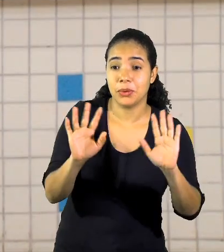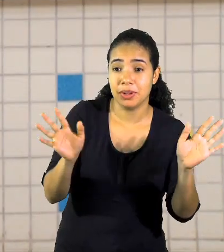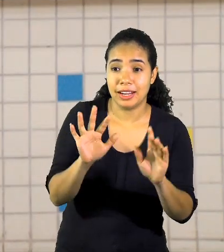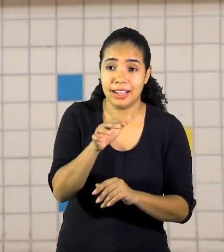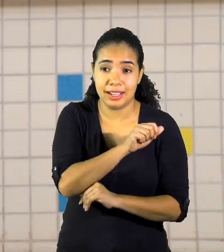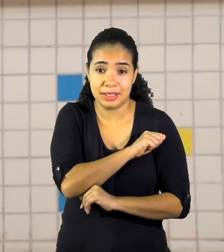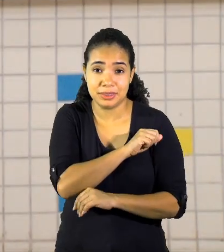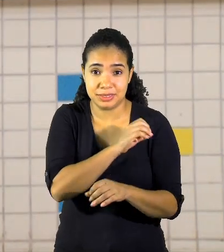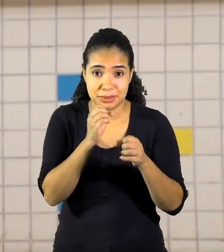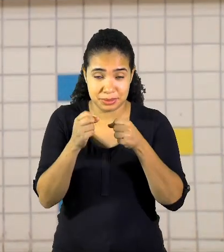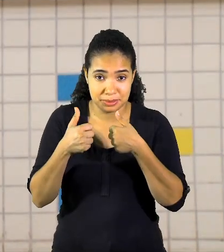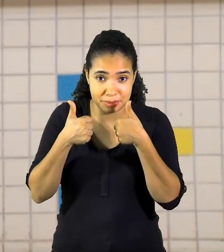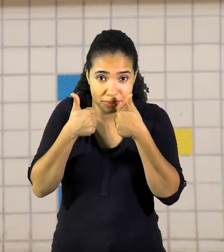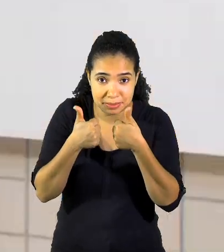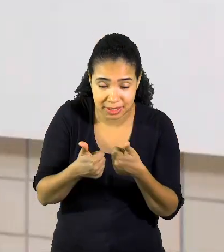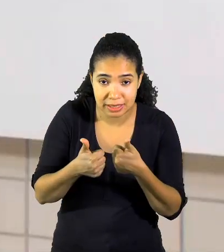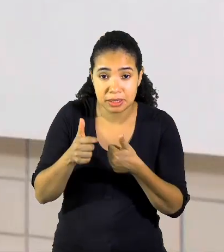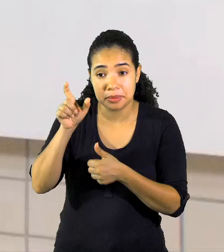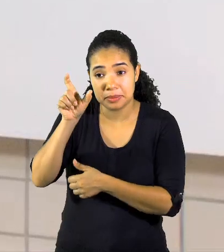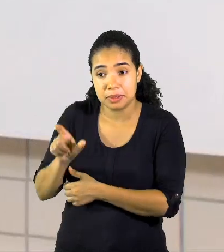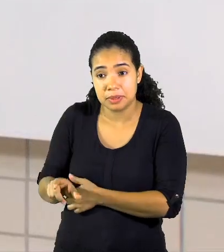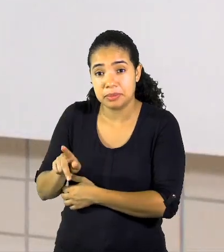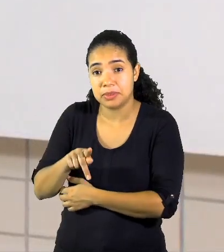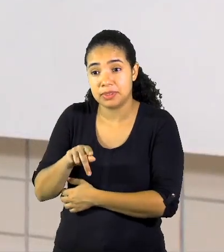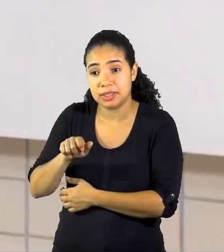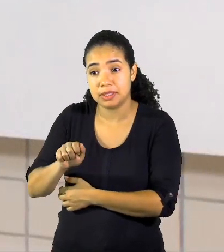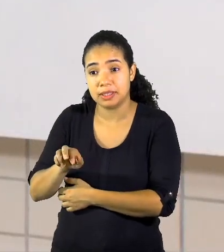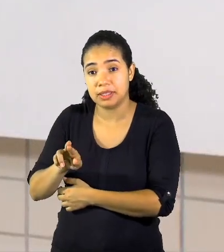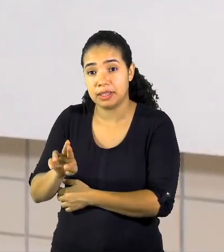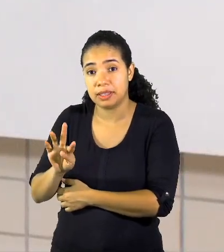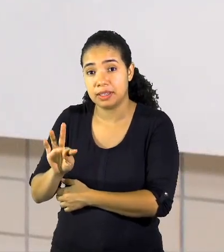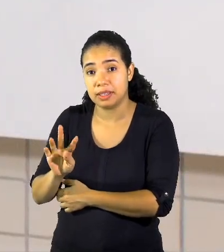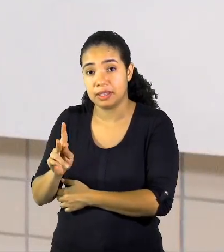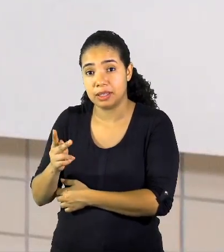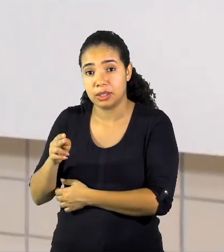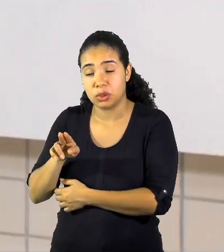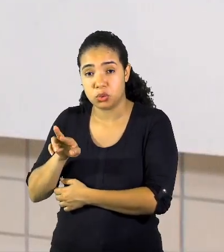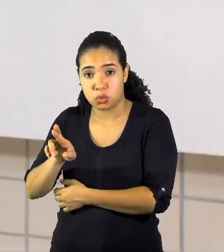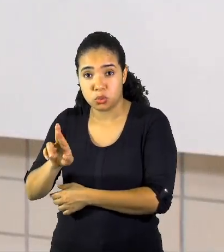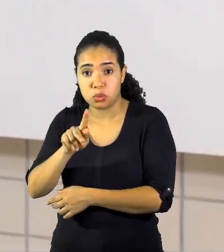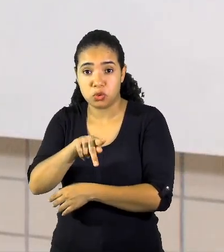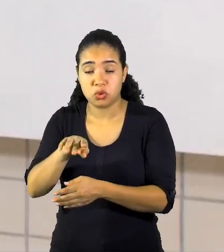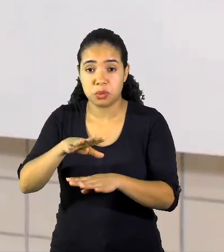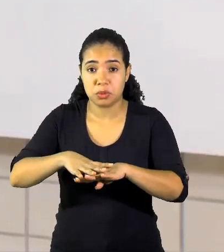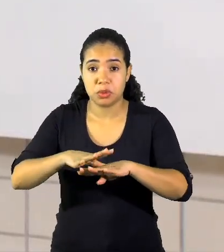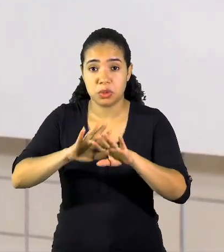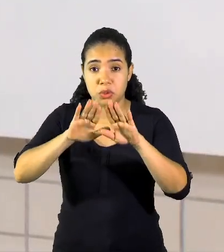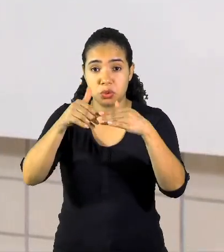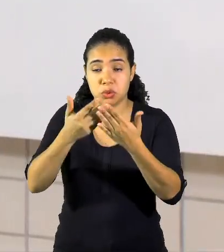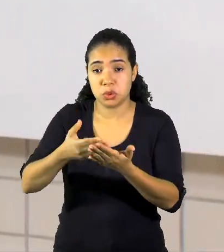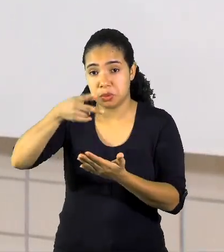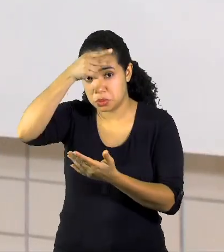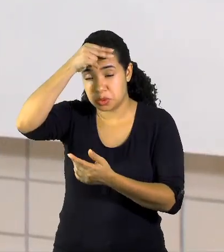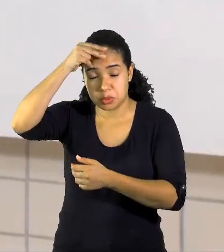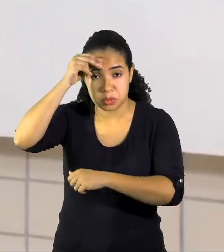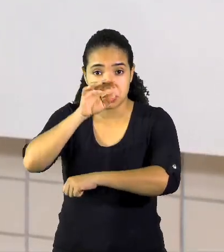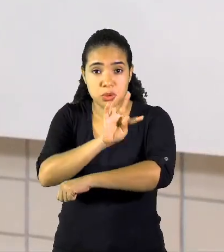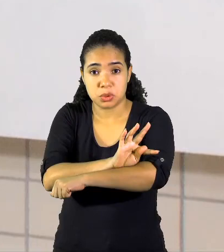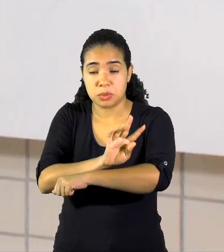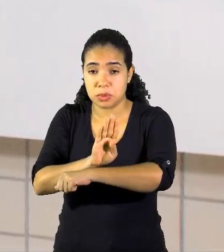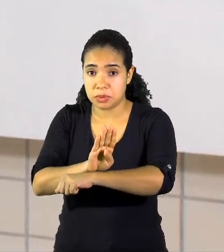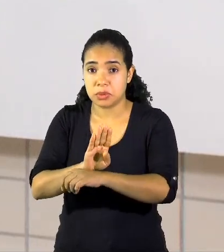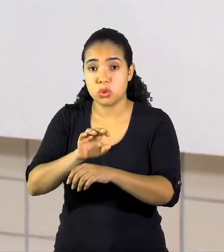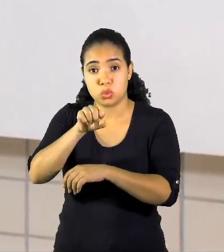Olá, alunos, tudo bem? Meu nome é Arthur, eu sou professor de matemática do Colégio Municipal Tiago Barbosa, na região sul de